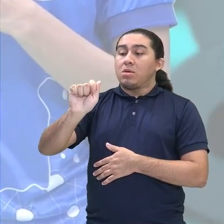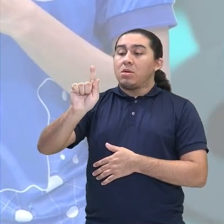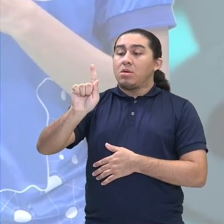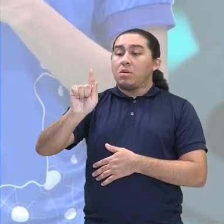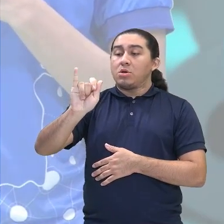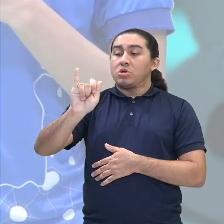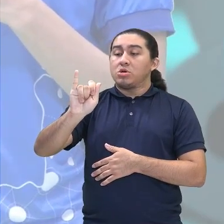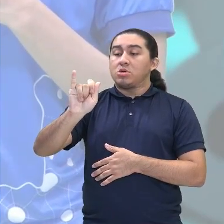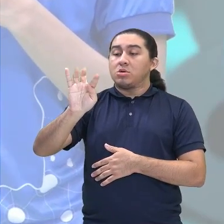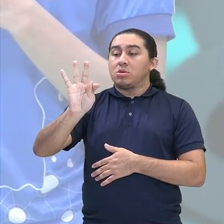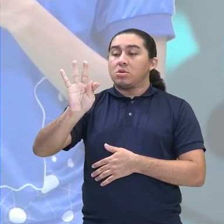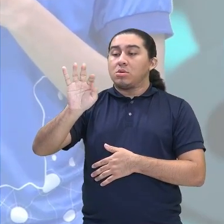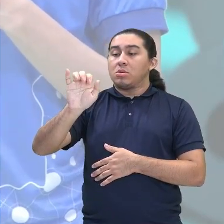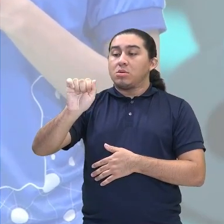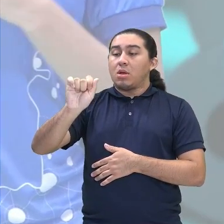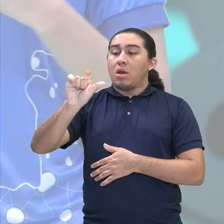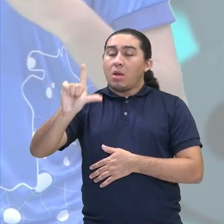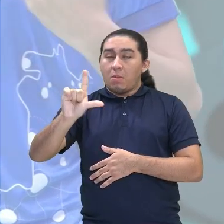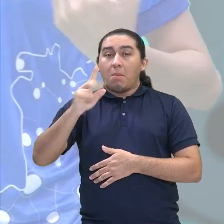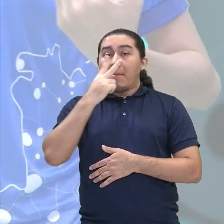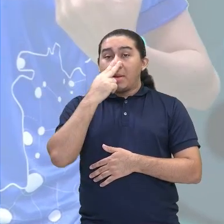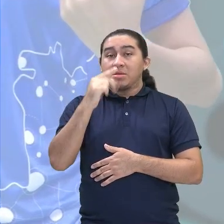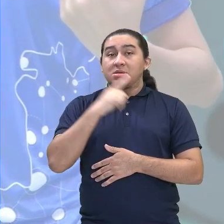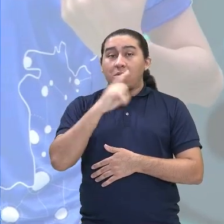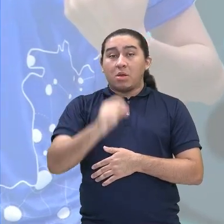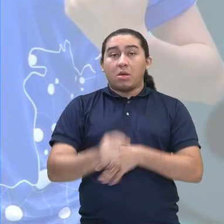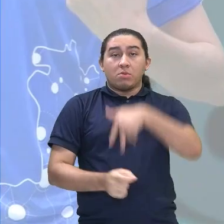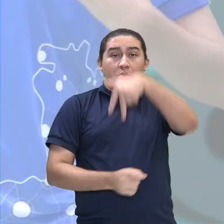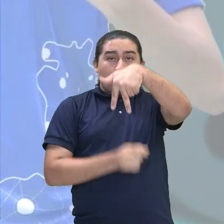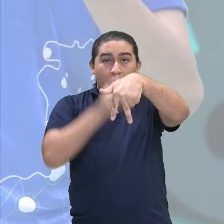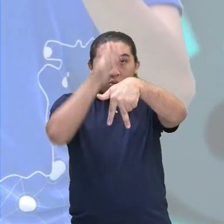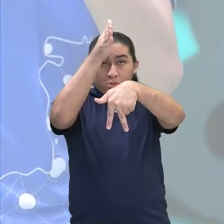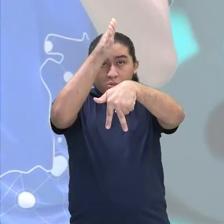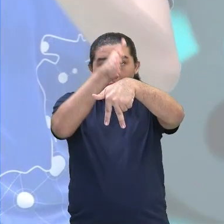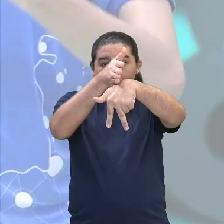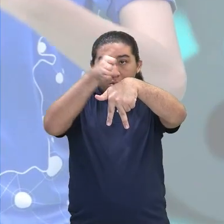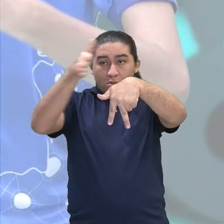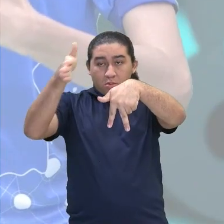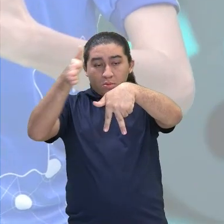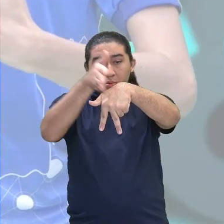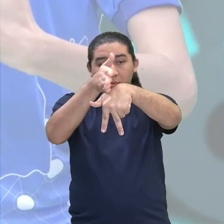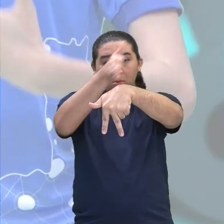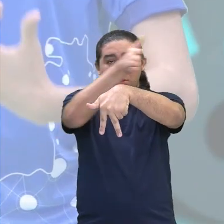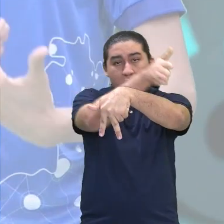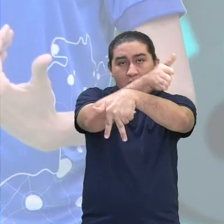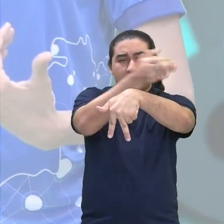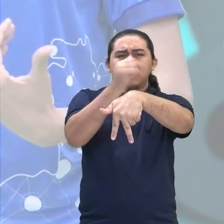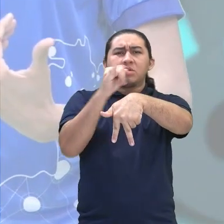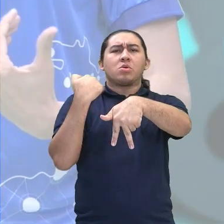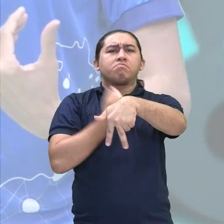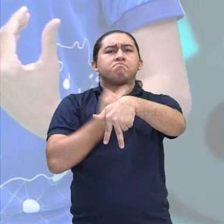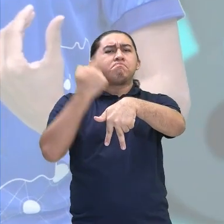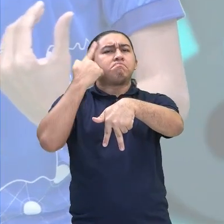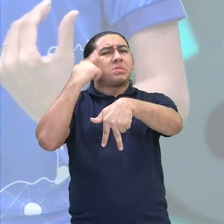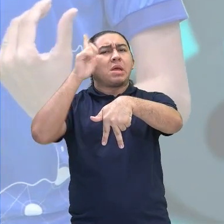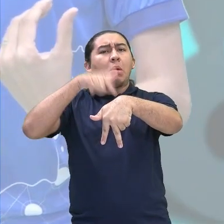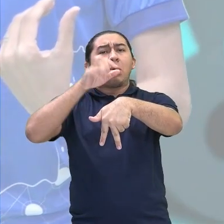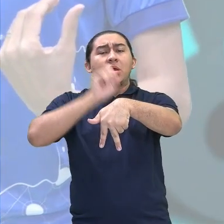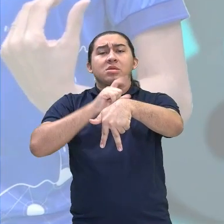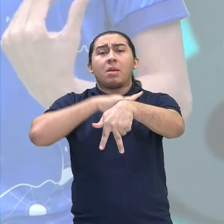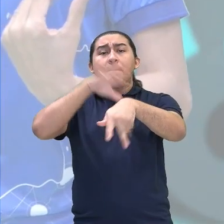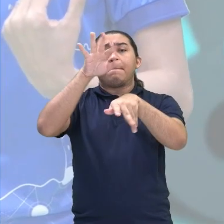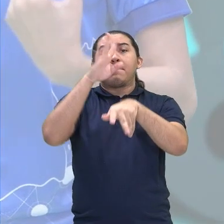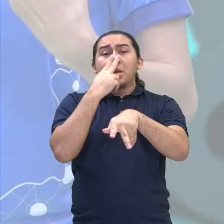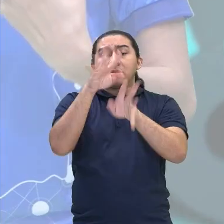dividindo o corpo em lado direito e lado esquerdo. Quando a gente fala desse plano, é aquela linha